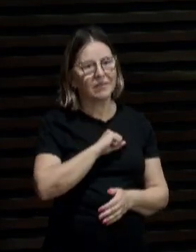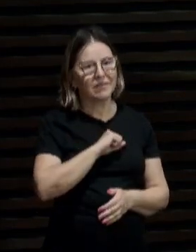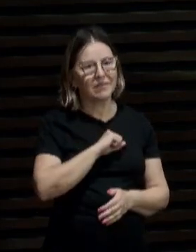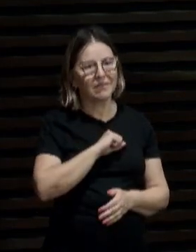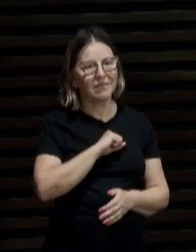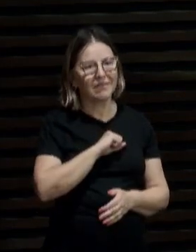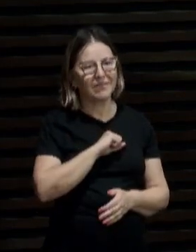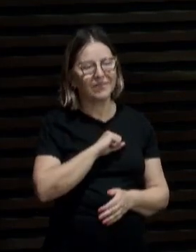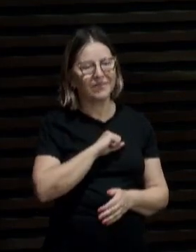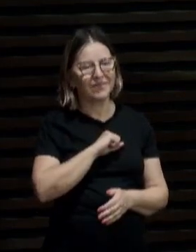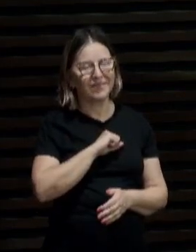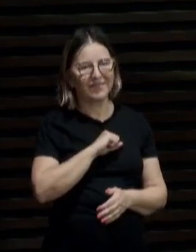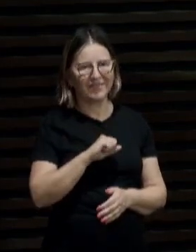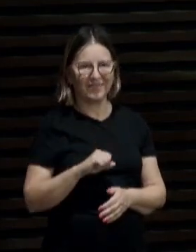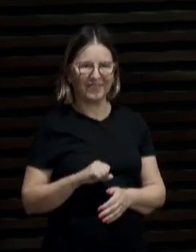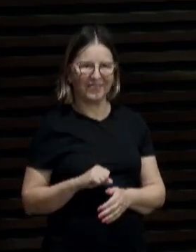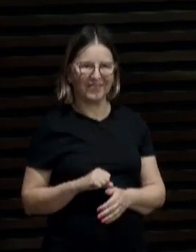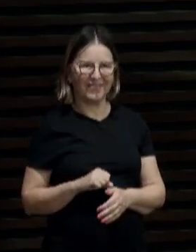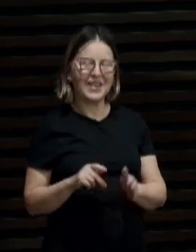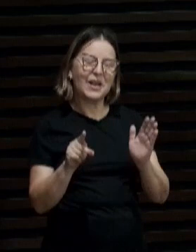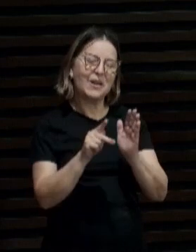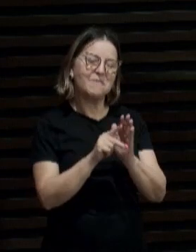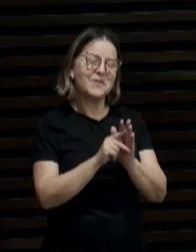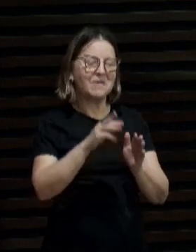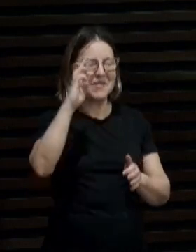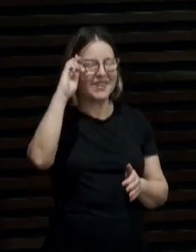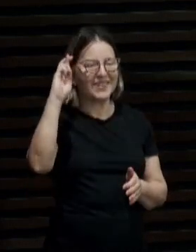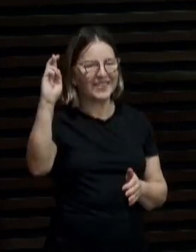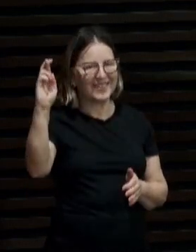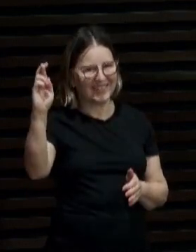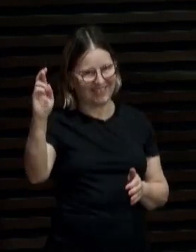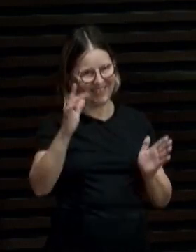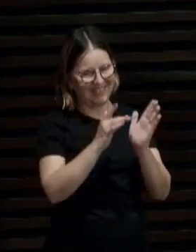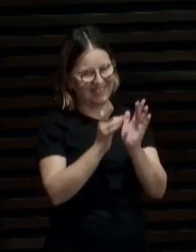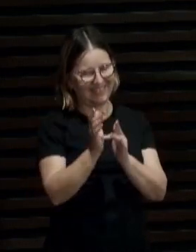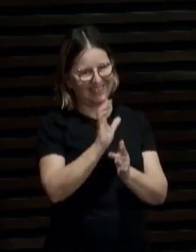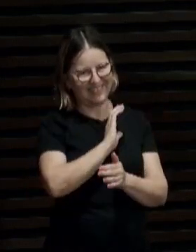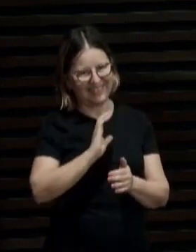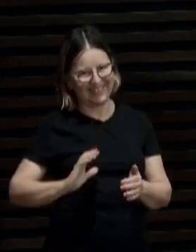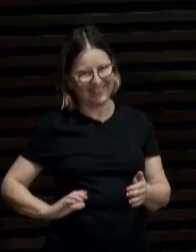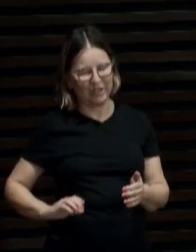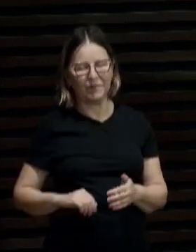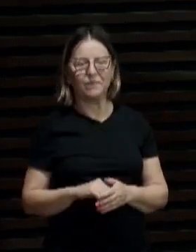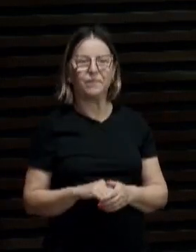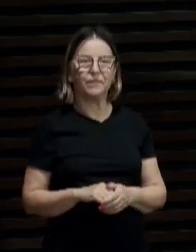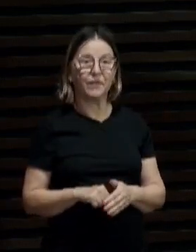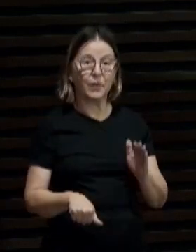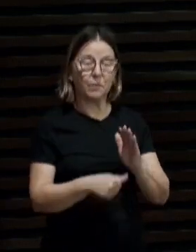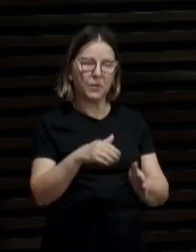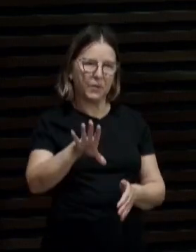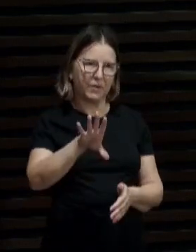a própria essência do Senhor. Primeiro amor, alguns podem defender a ideia que está